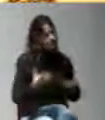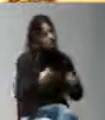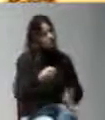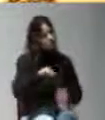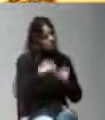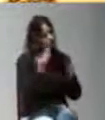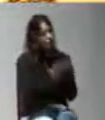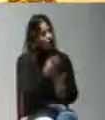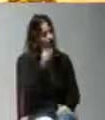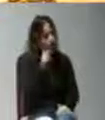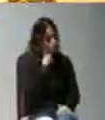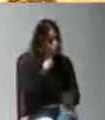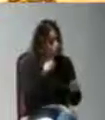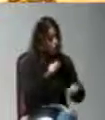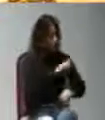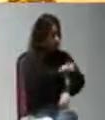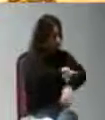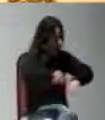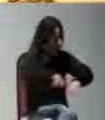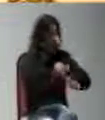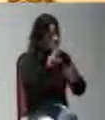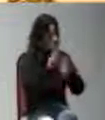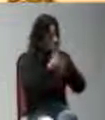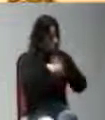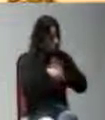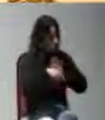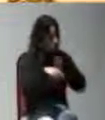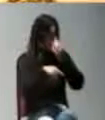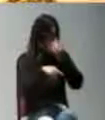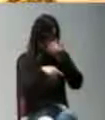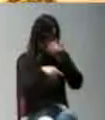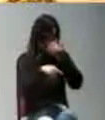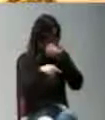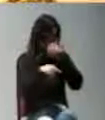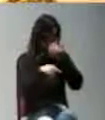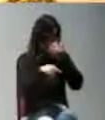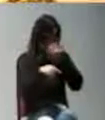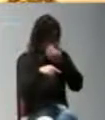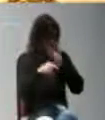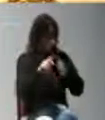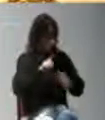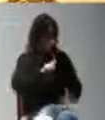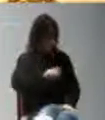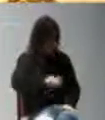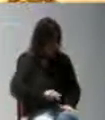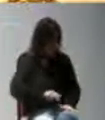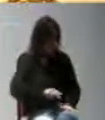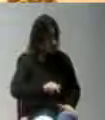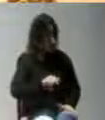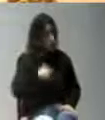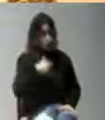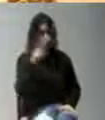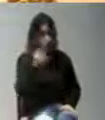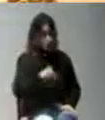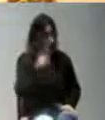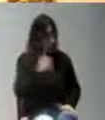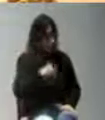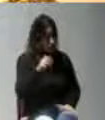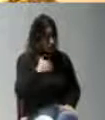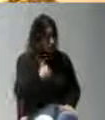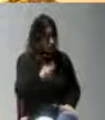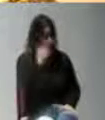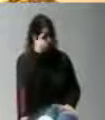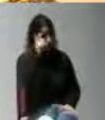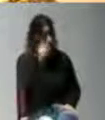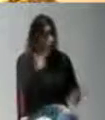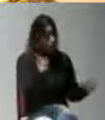de raça, gênero, etnia, como nos últimos 20 anos. Nunca se enfrentou tanto a baixa qualidade de alguns livros